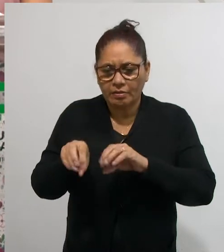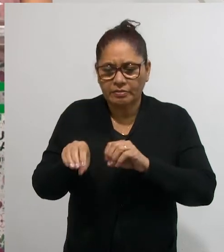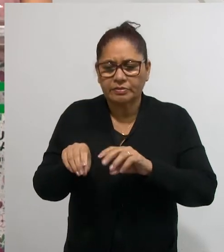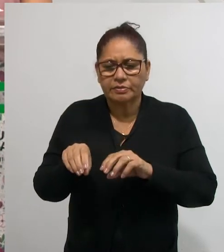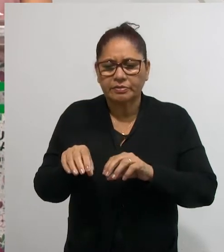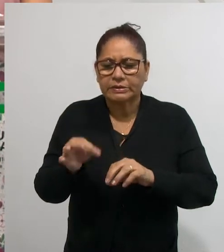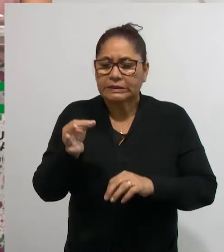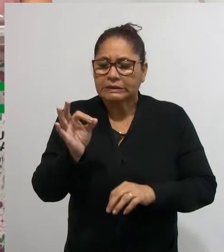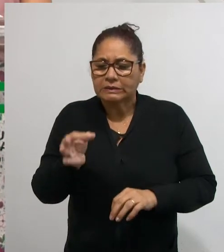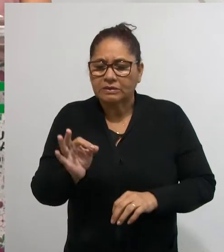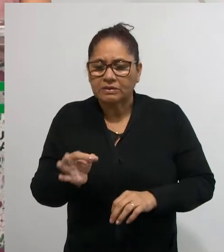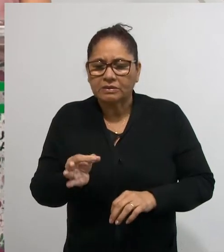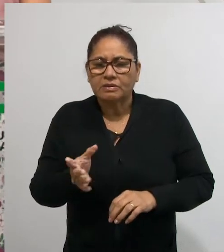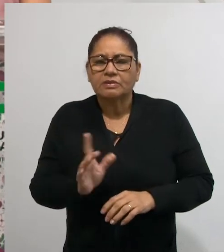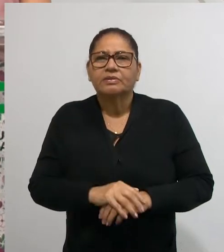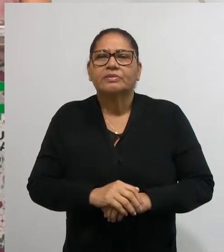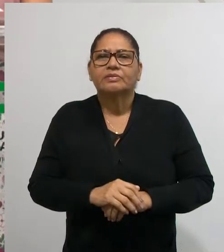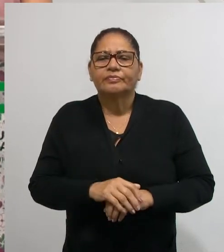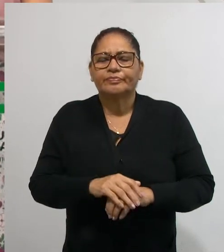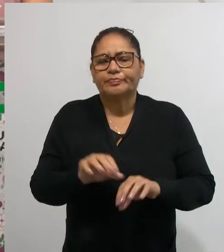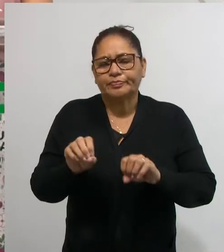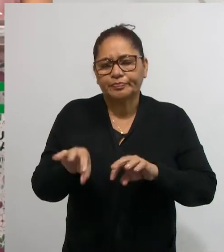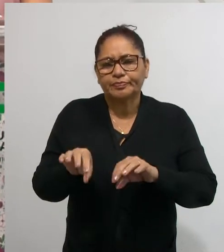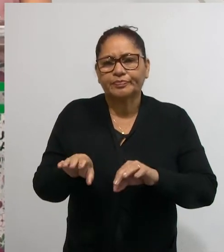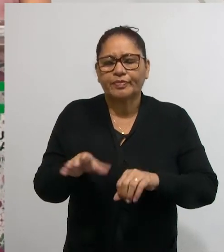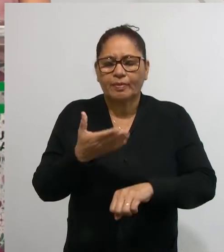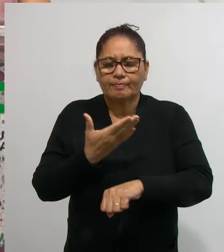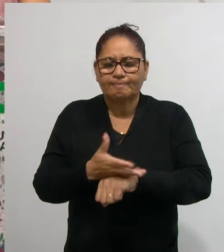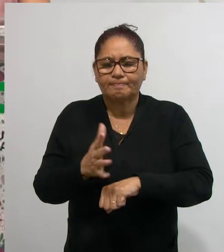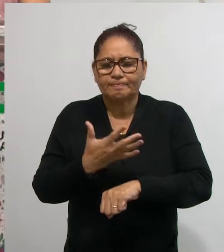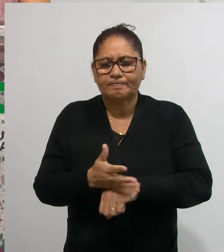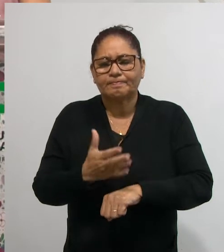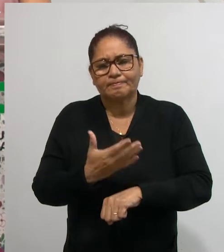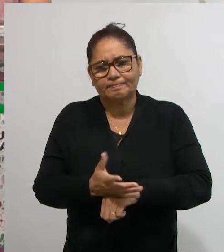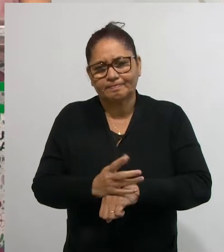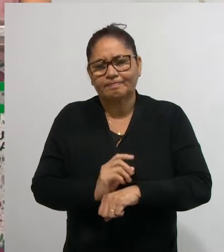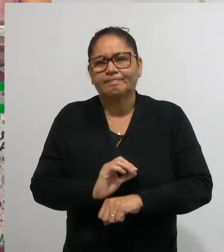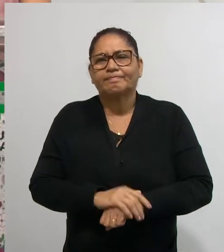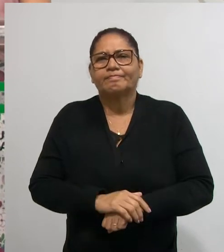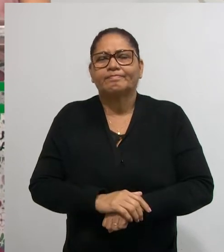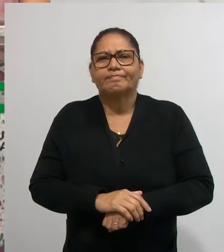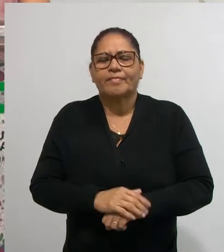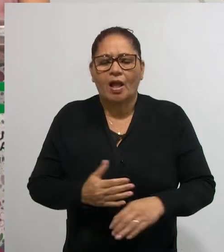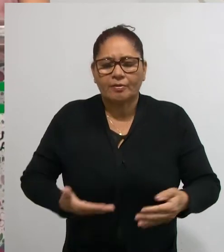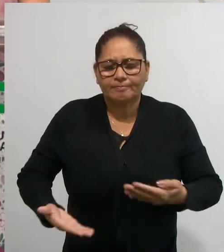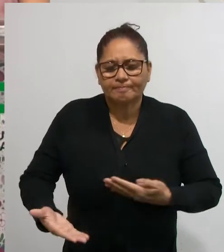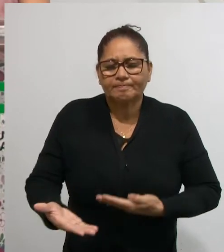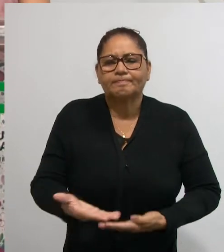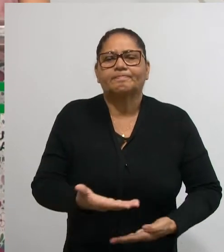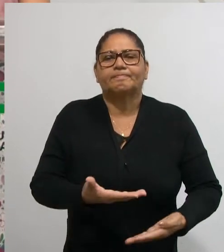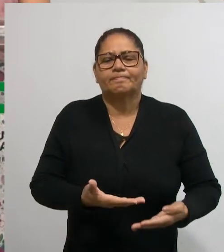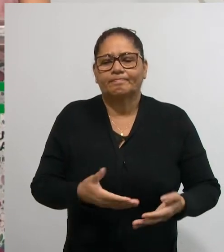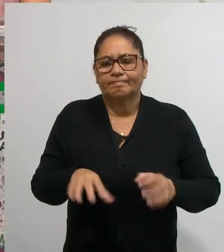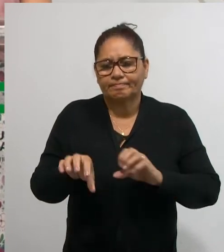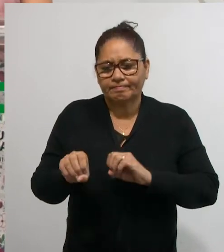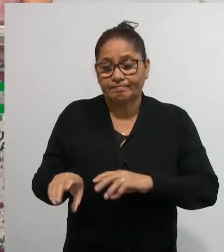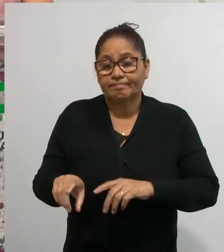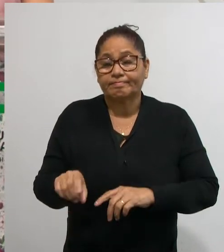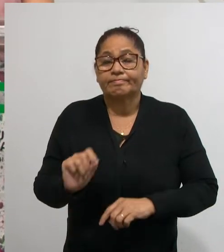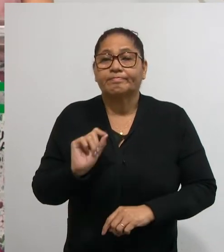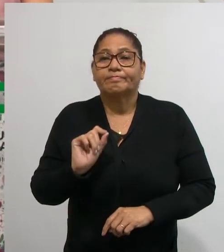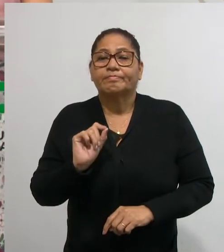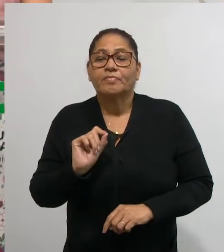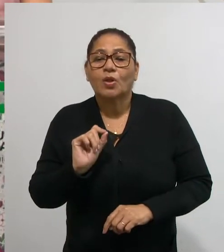que, mediante essa concepção de ensino, a sua prática tem uma estreita relação com essa concepção de ensino. Para